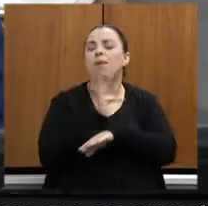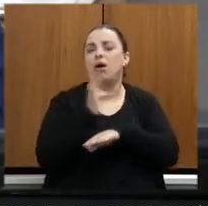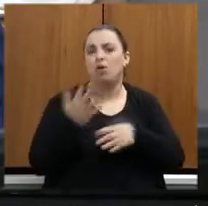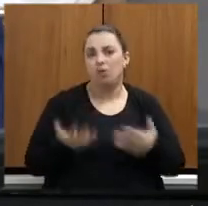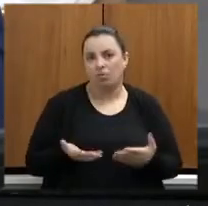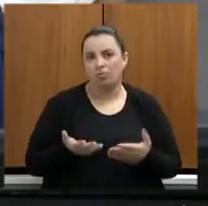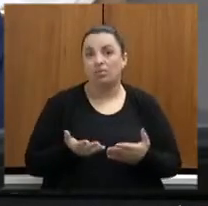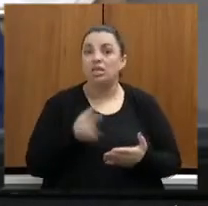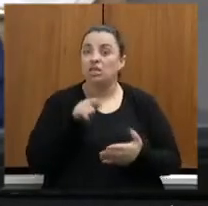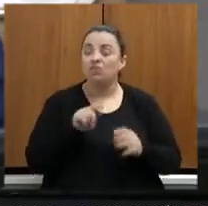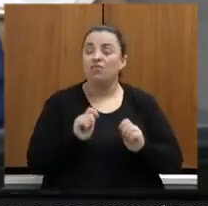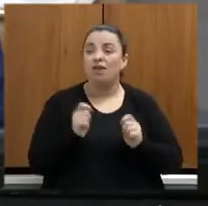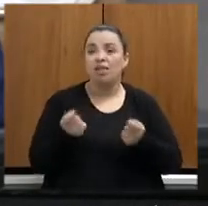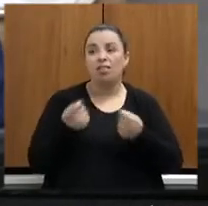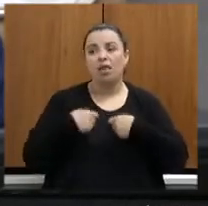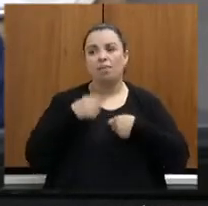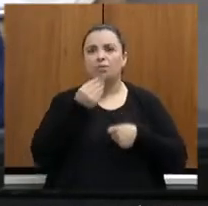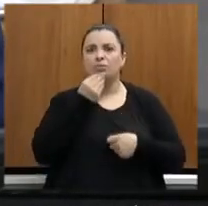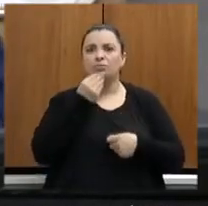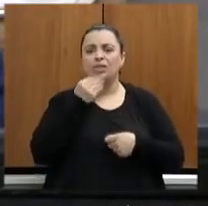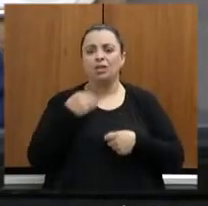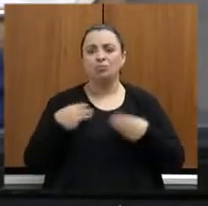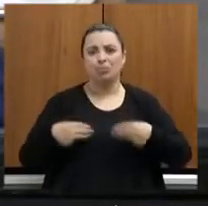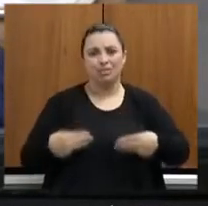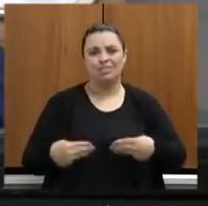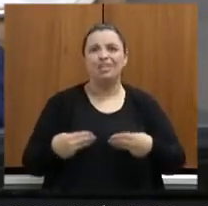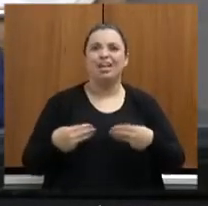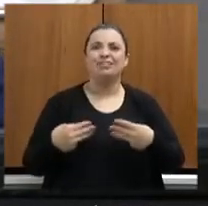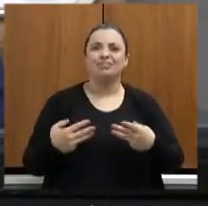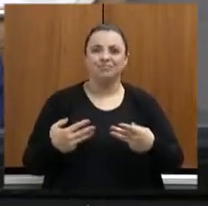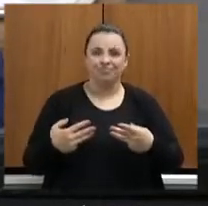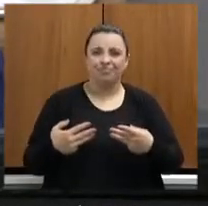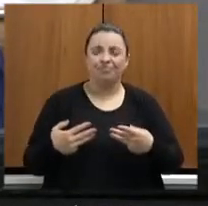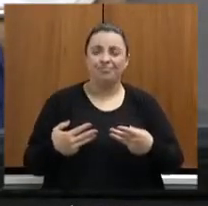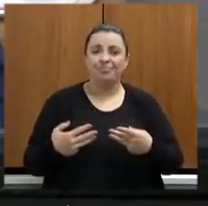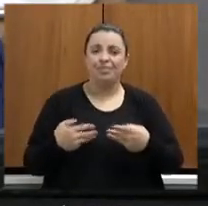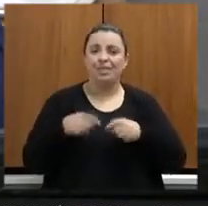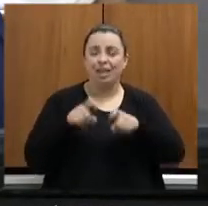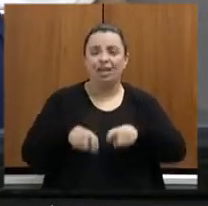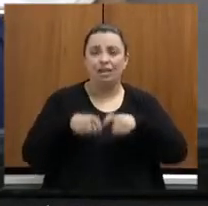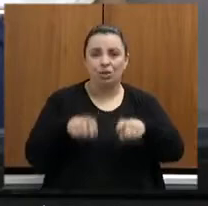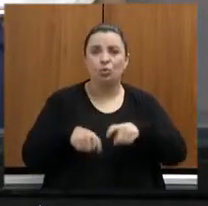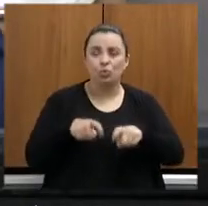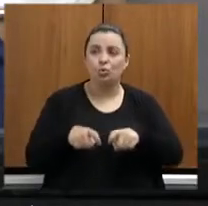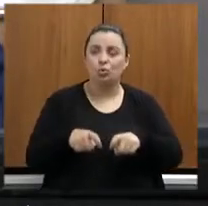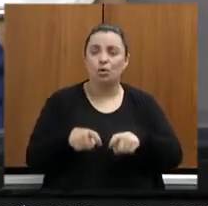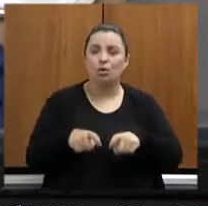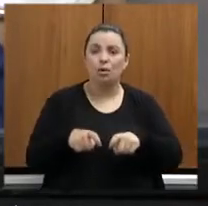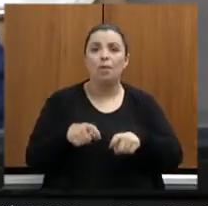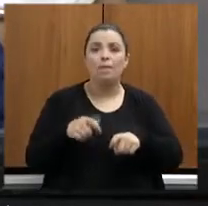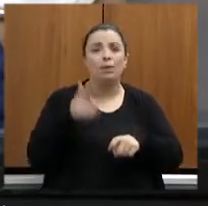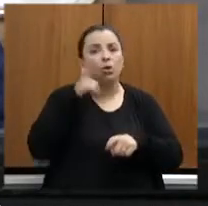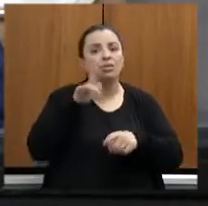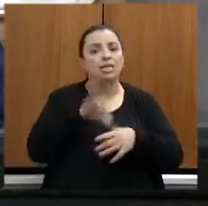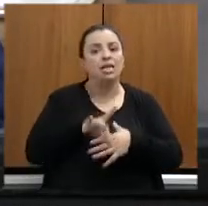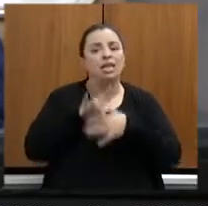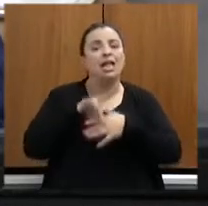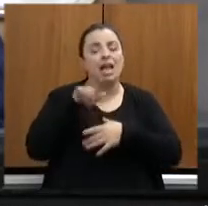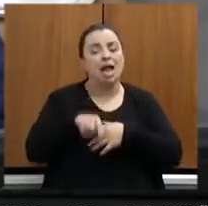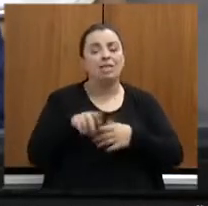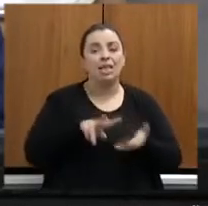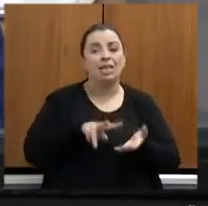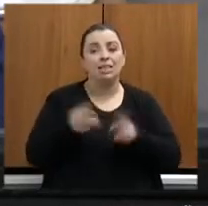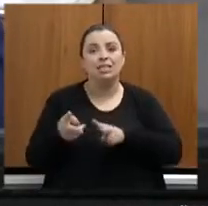que tá colocando essa carga e é responsabilidade dele para poder conduzir essa transição